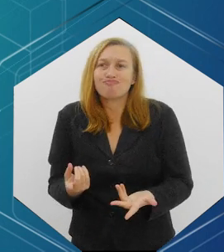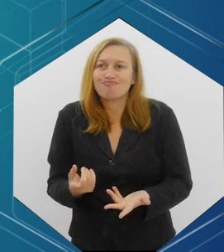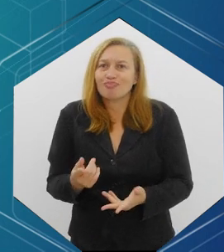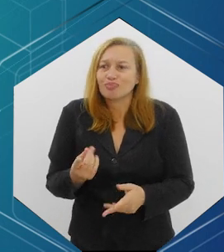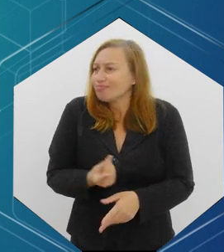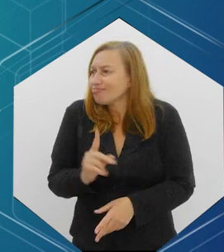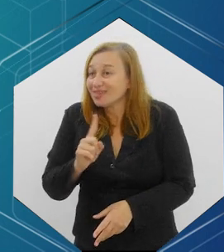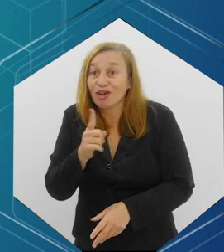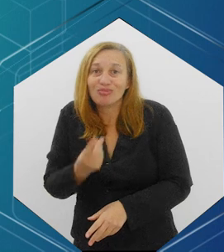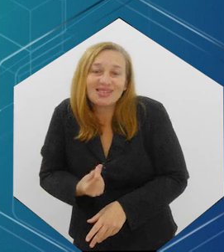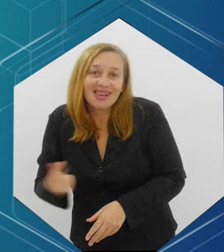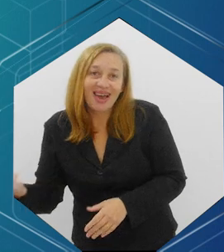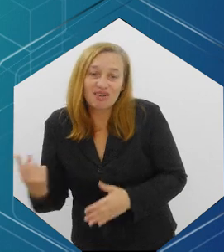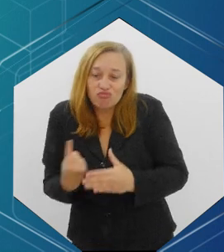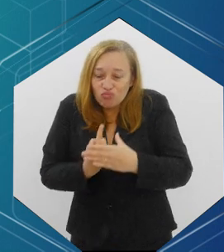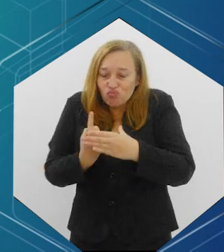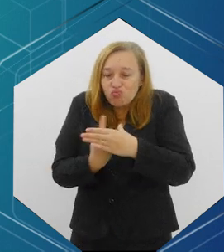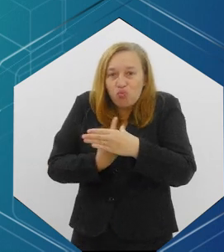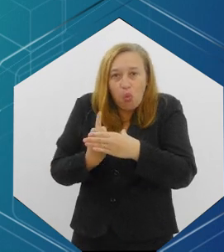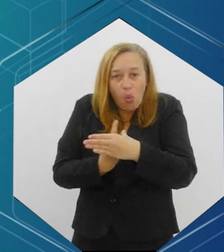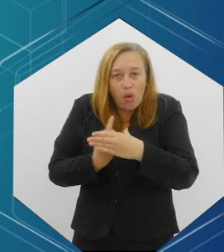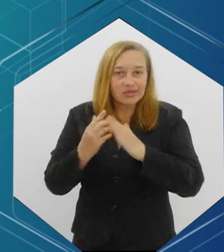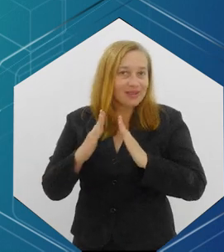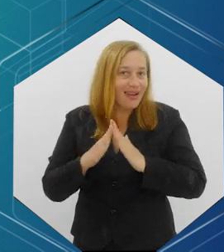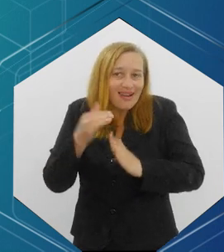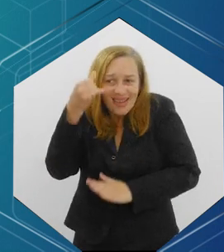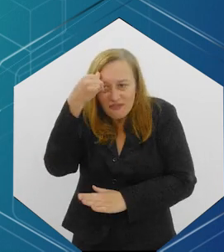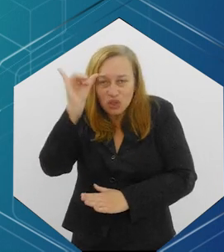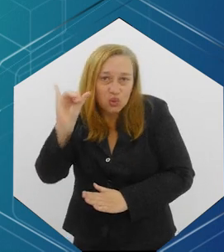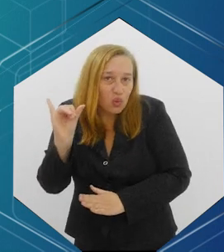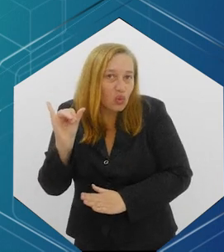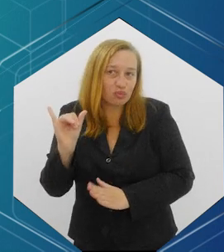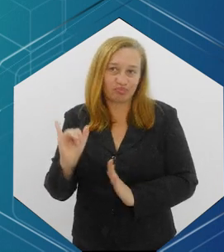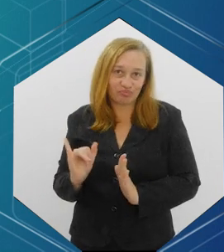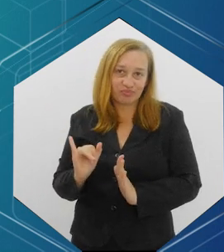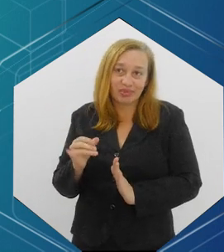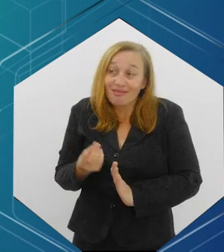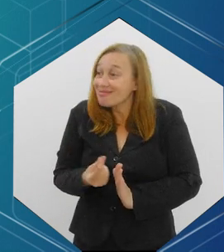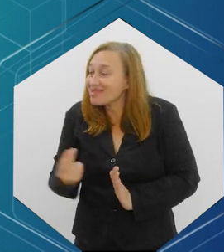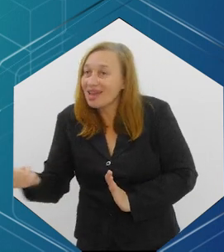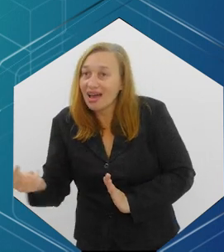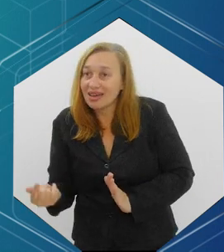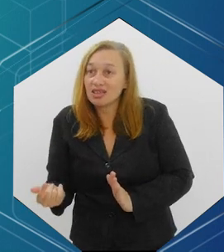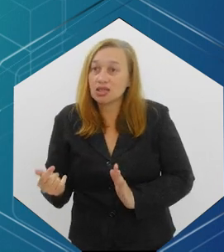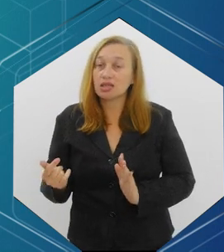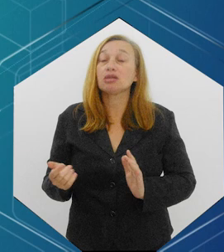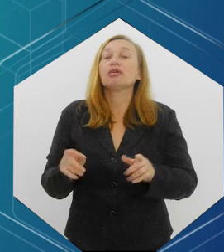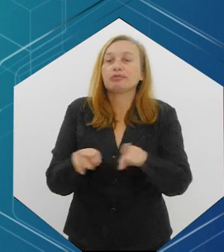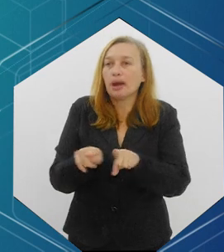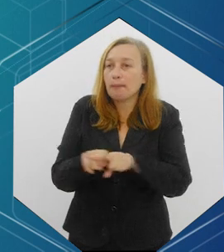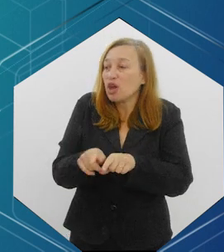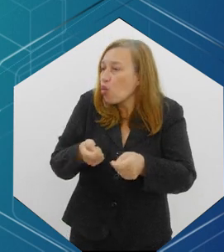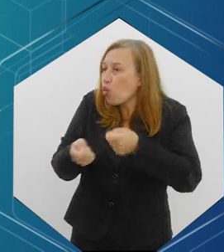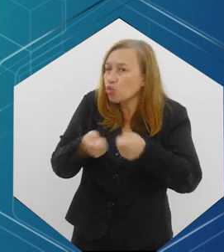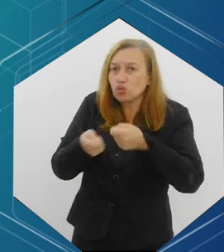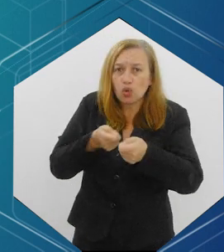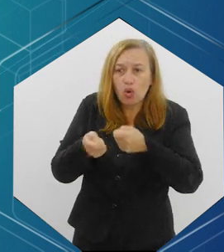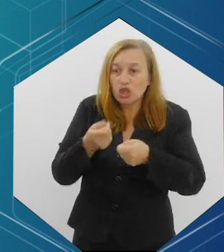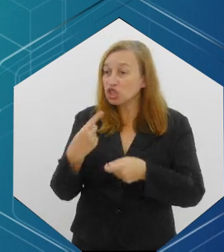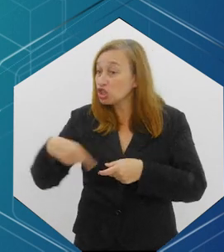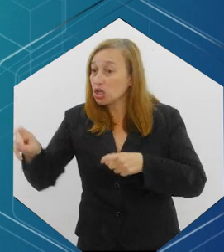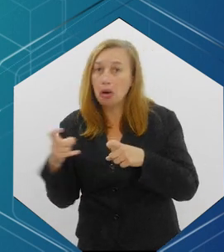saiu, em teoria, foi a que mais evitou a saída, né? Evitou inclusive os seus controles